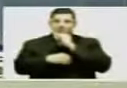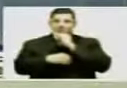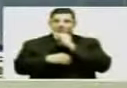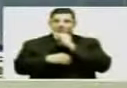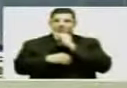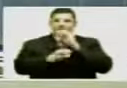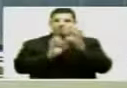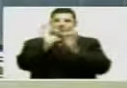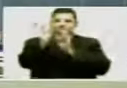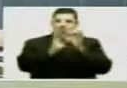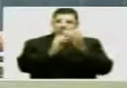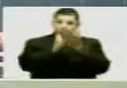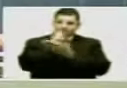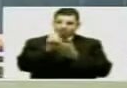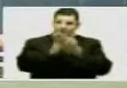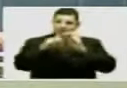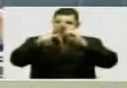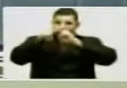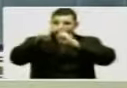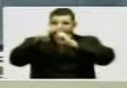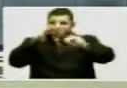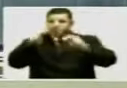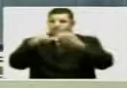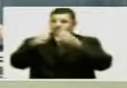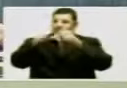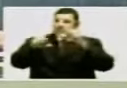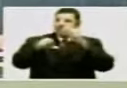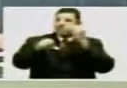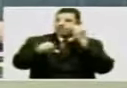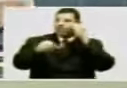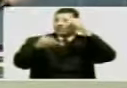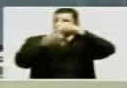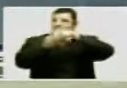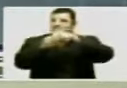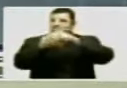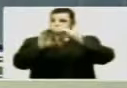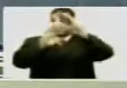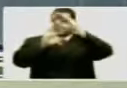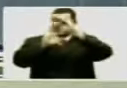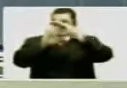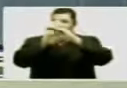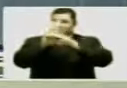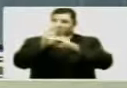no projeto básico da obra Monotrilho não está prevista, deputado Fausto,